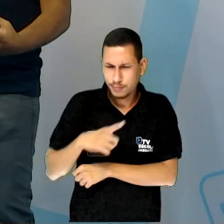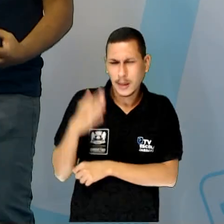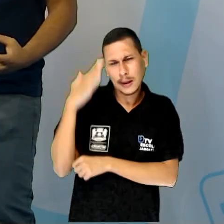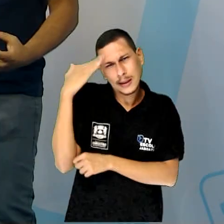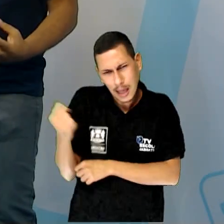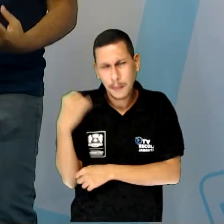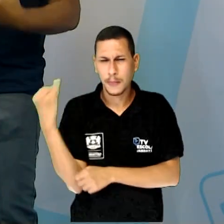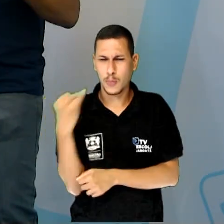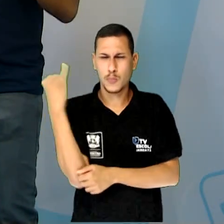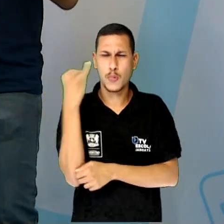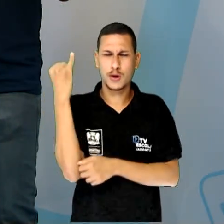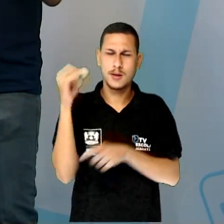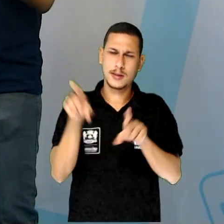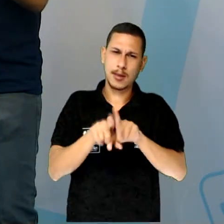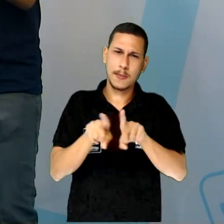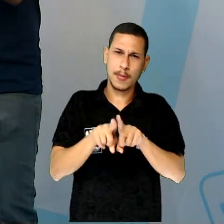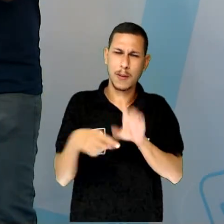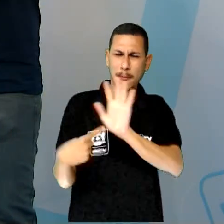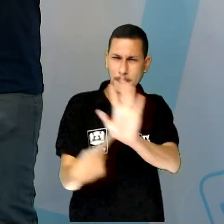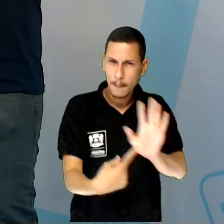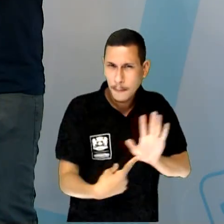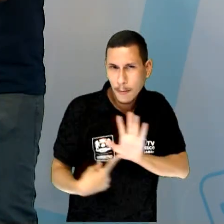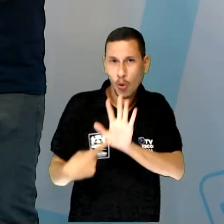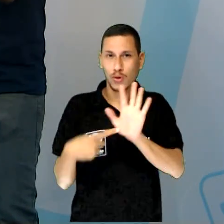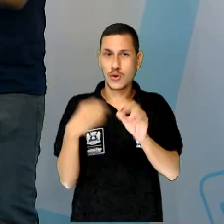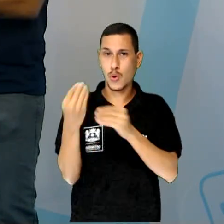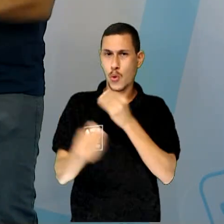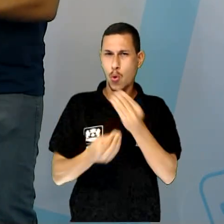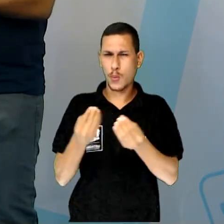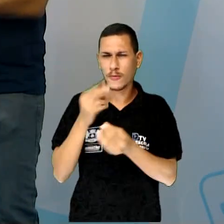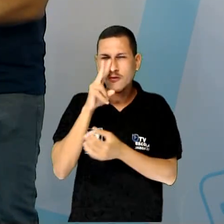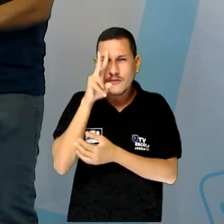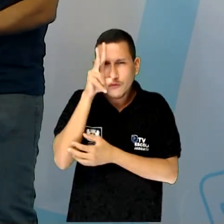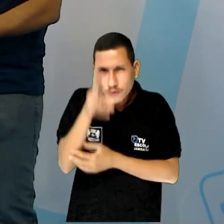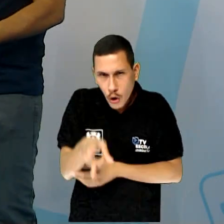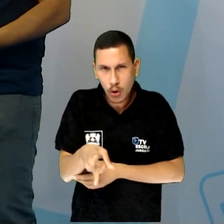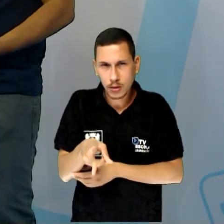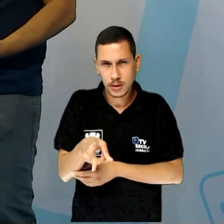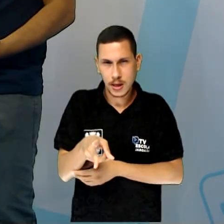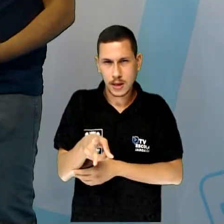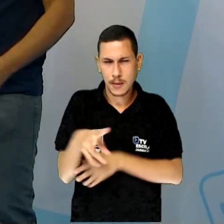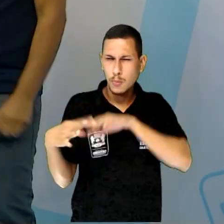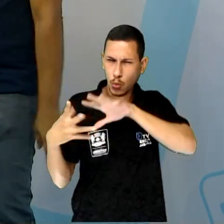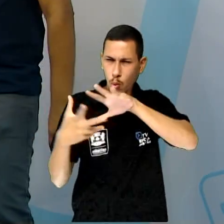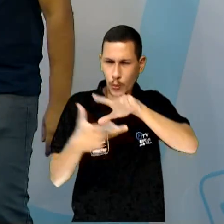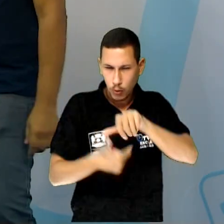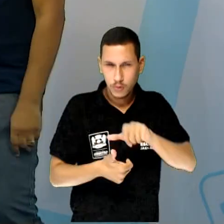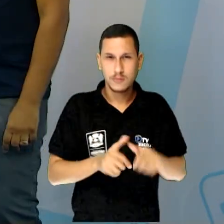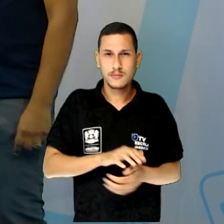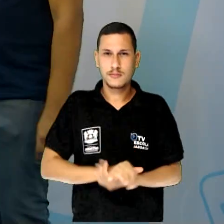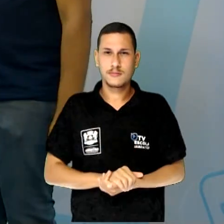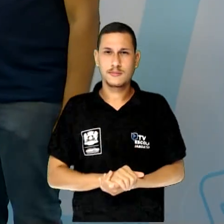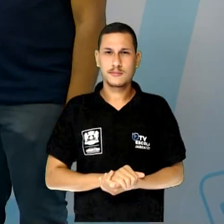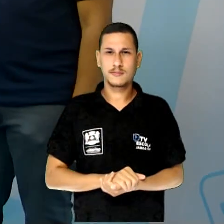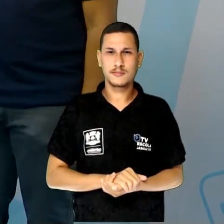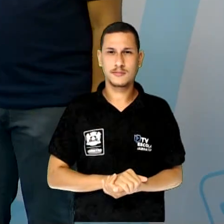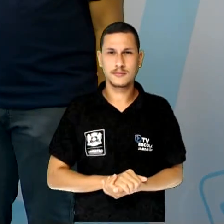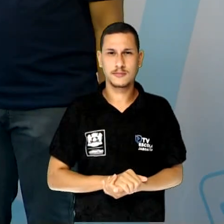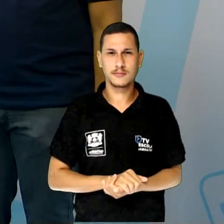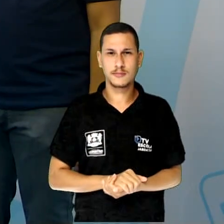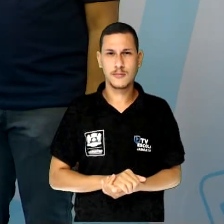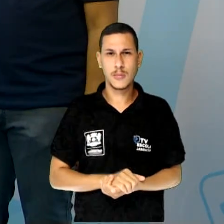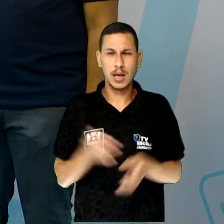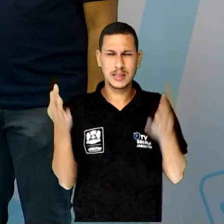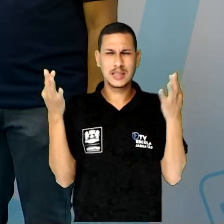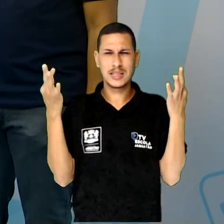algo muito importante para se mostrar como forte e como potente para o restante do mundo. A questão